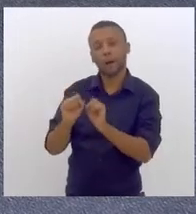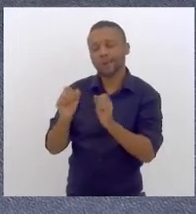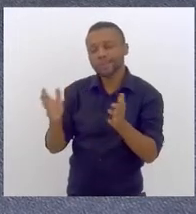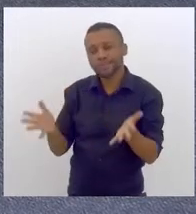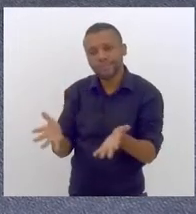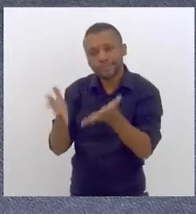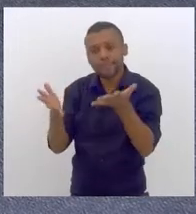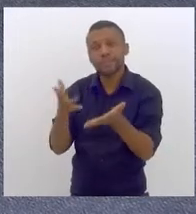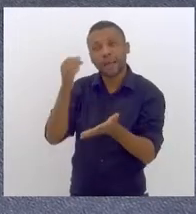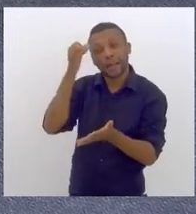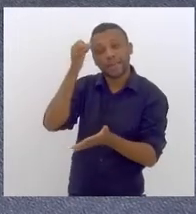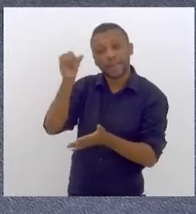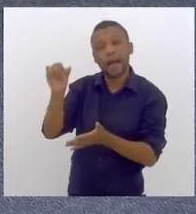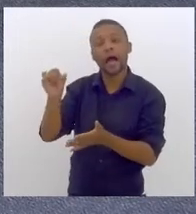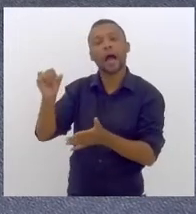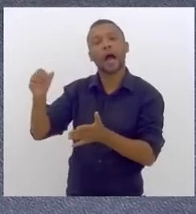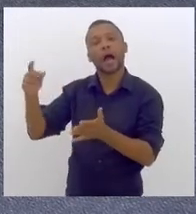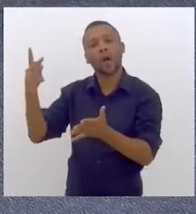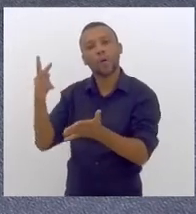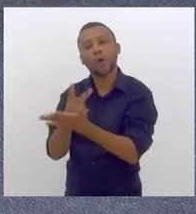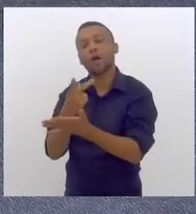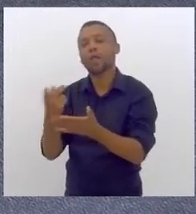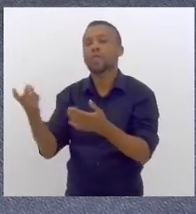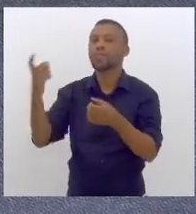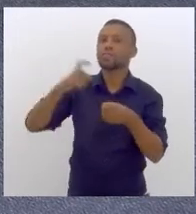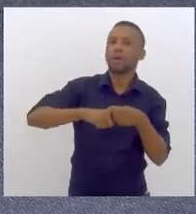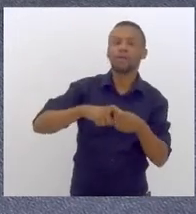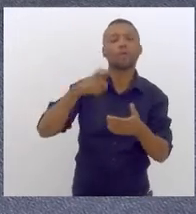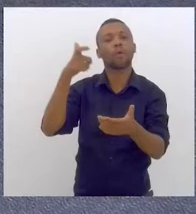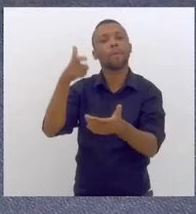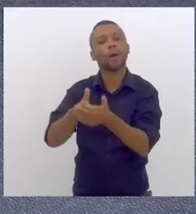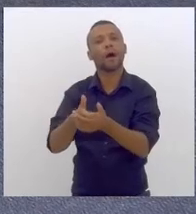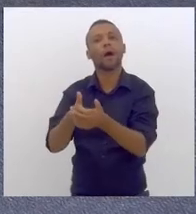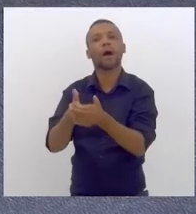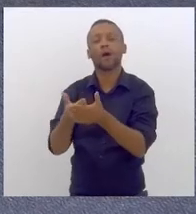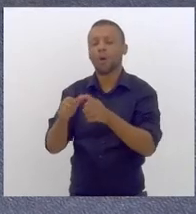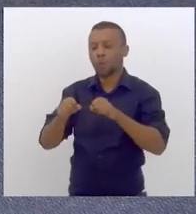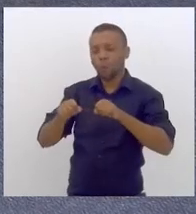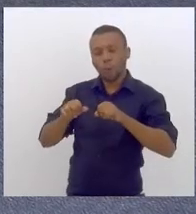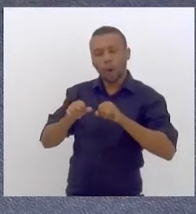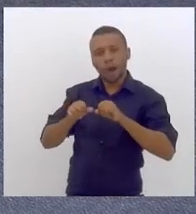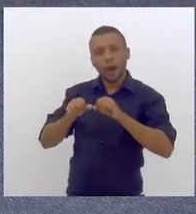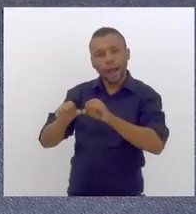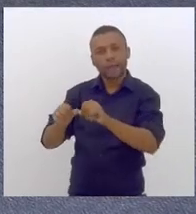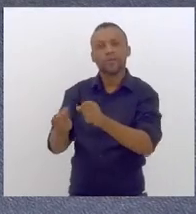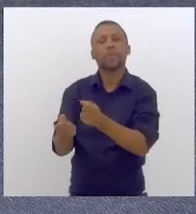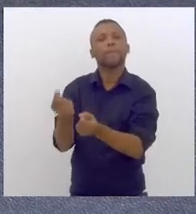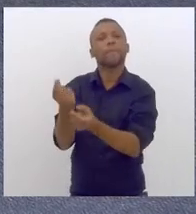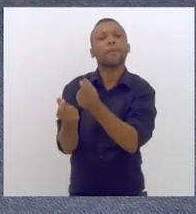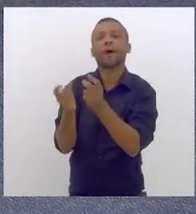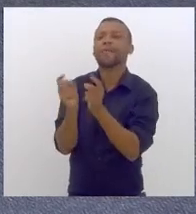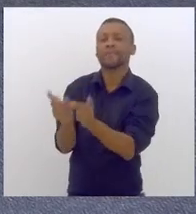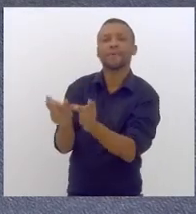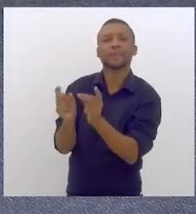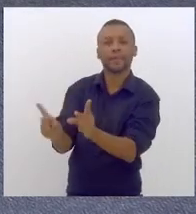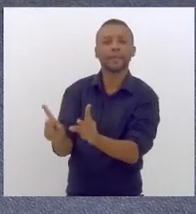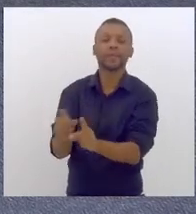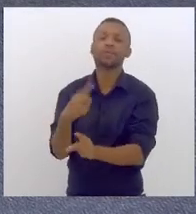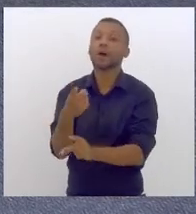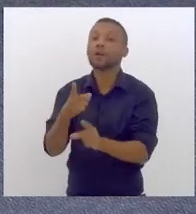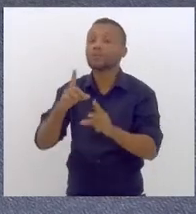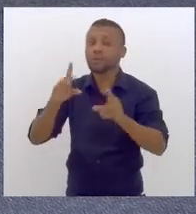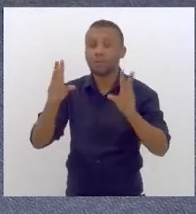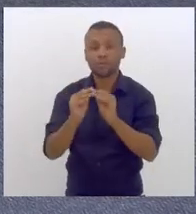não reincidir, comprar um carro de pipoca, fazer qualquer coisa. Então, a gente tem que trabalhar com a ressocialização. Só completo dizendo o